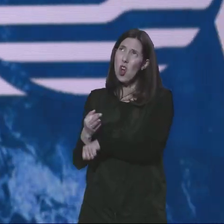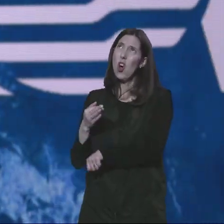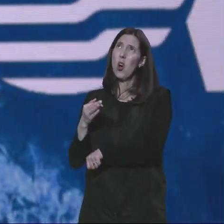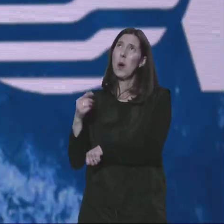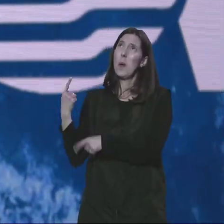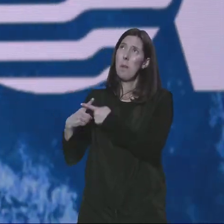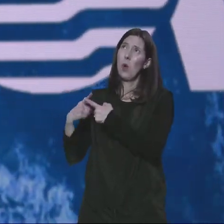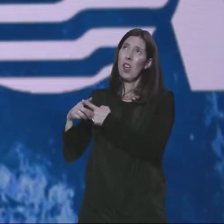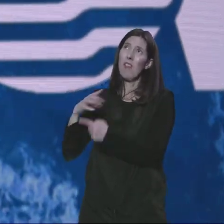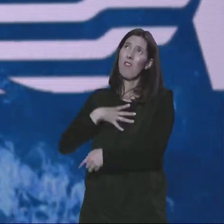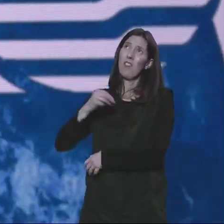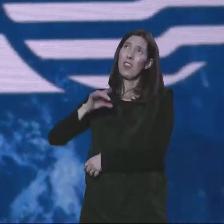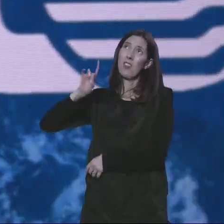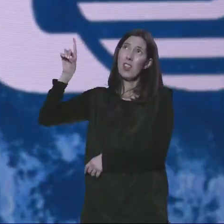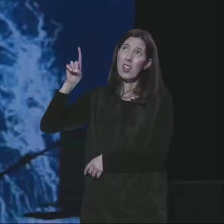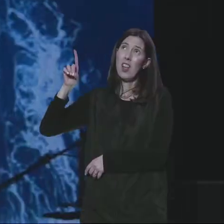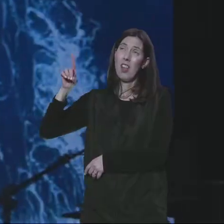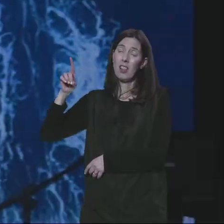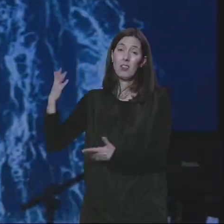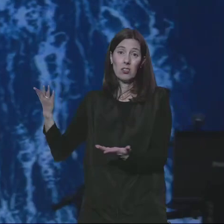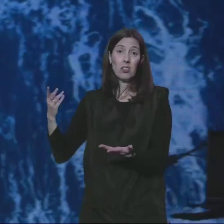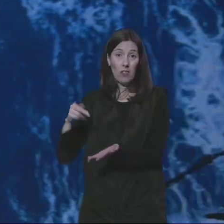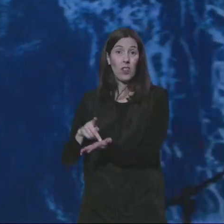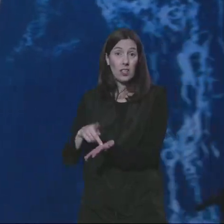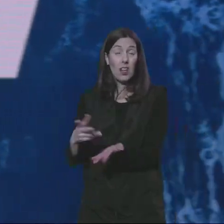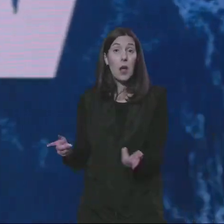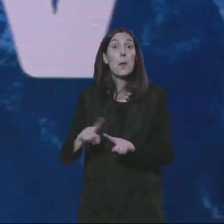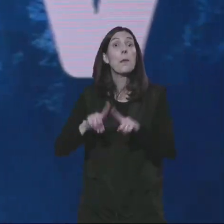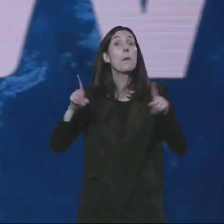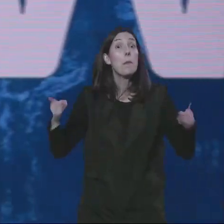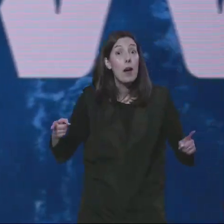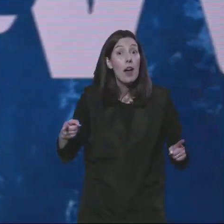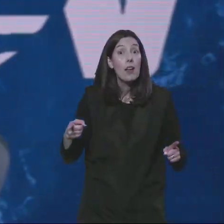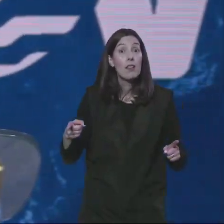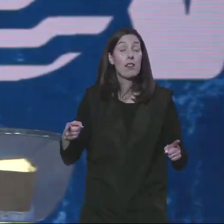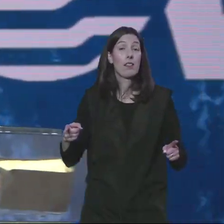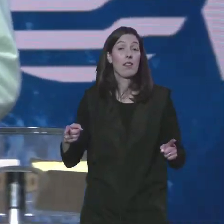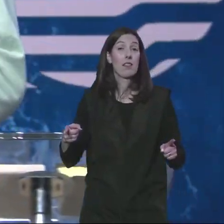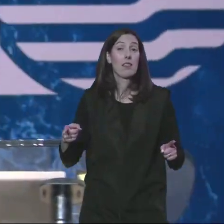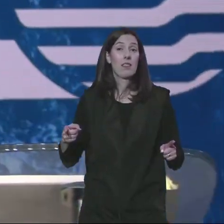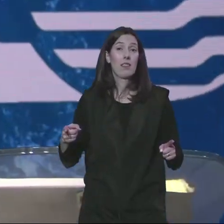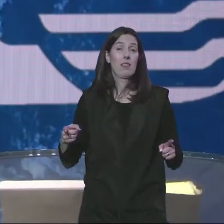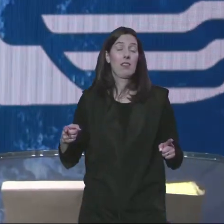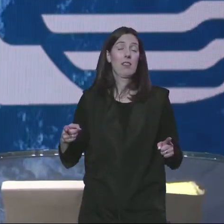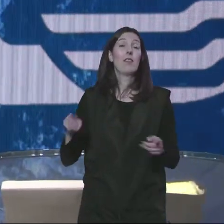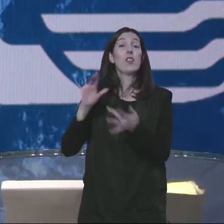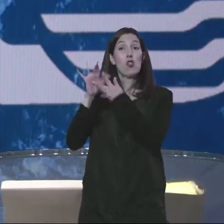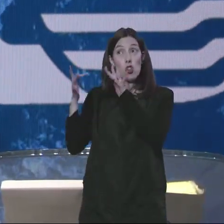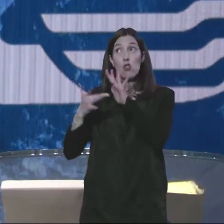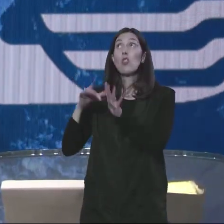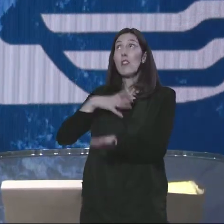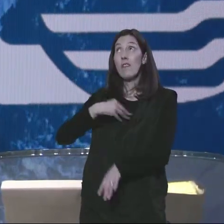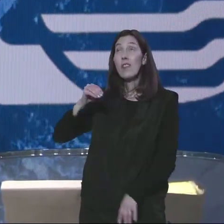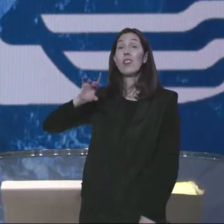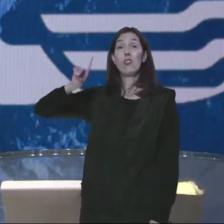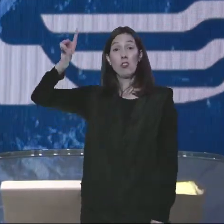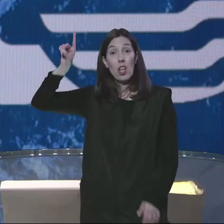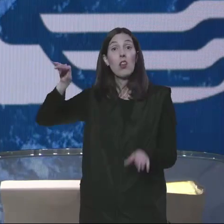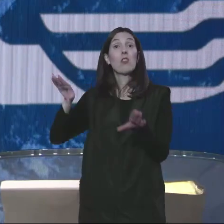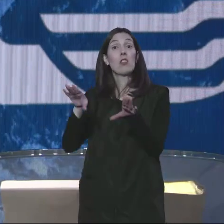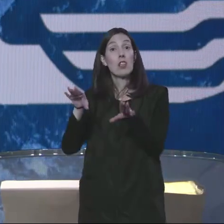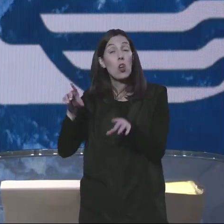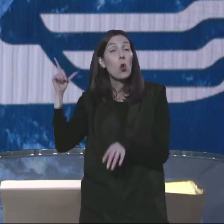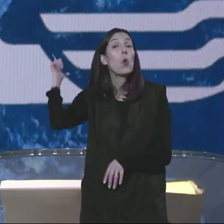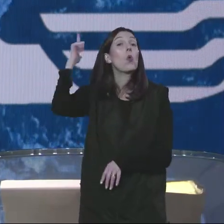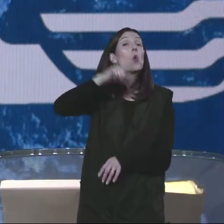não ia conseguir. Tudo bem, isso é verdade, mas tem a questão também que Jesus, mesmo sendo Filho de Deus, Ele só